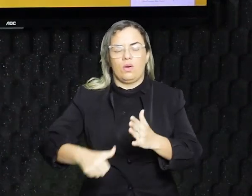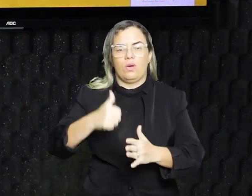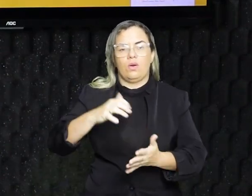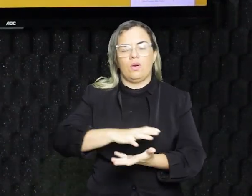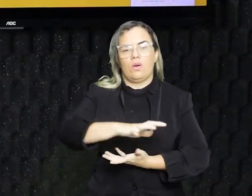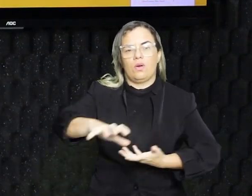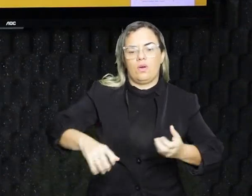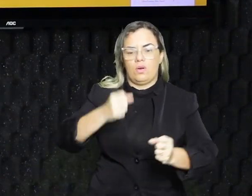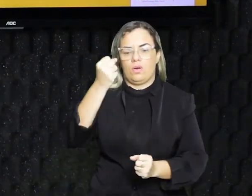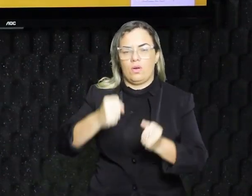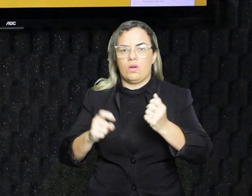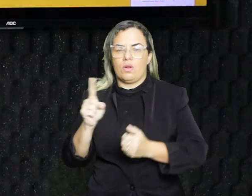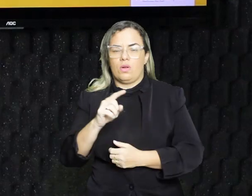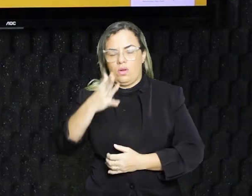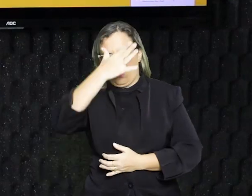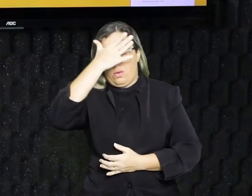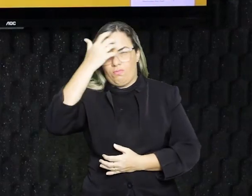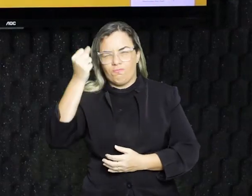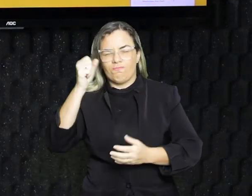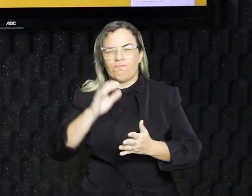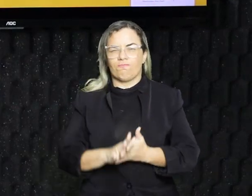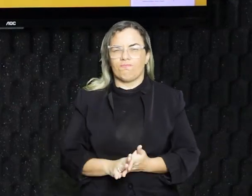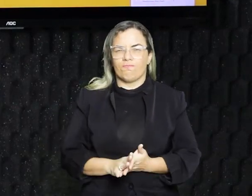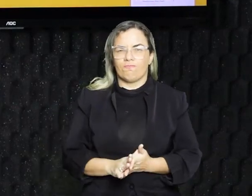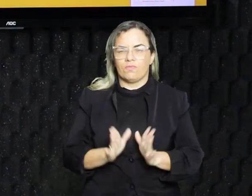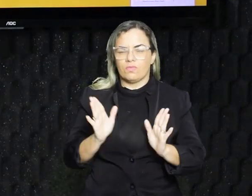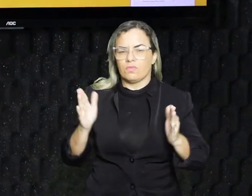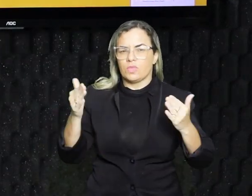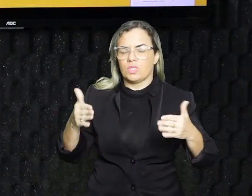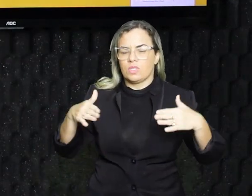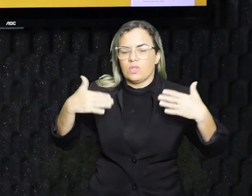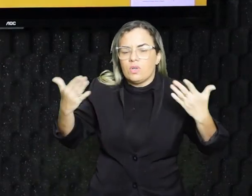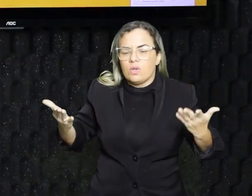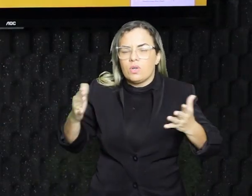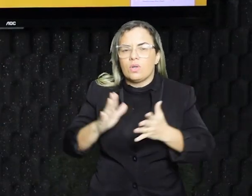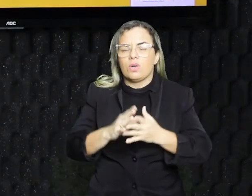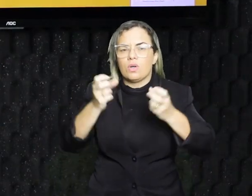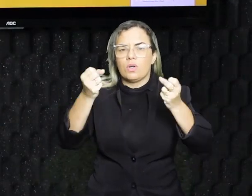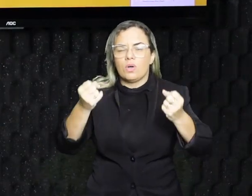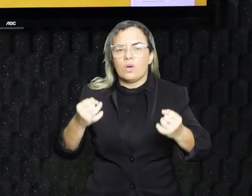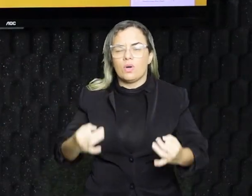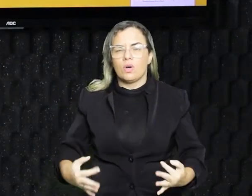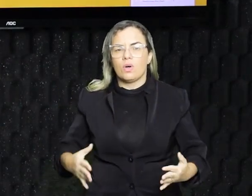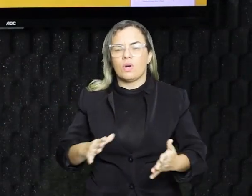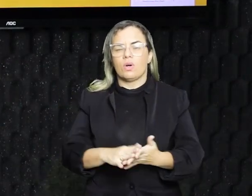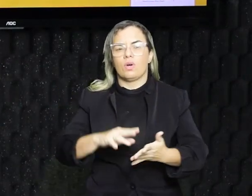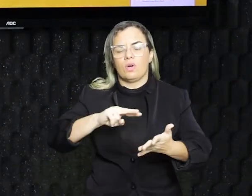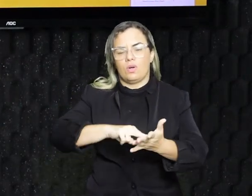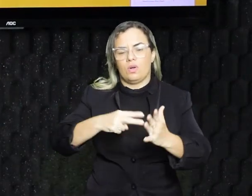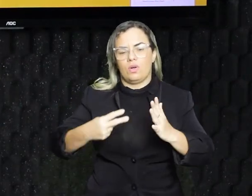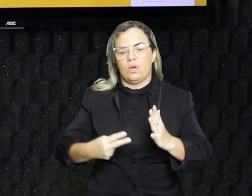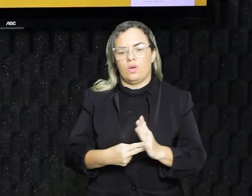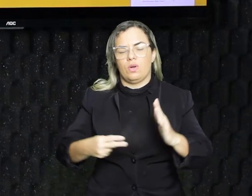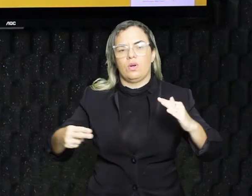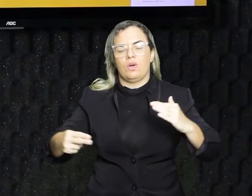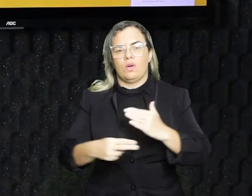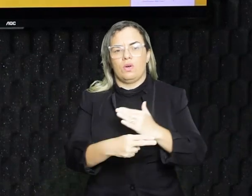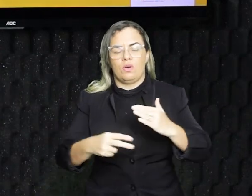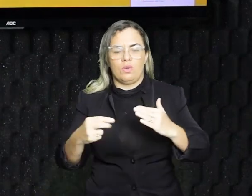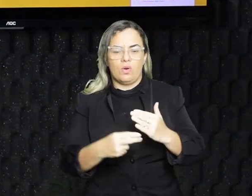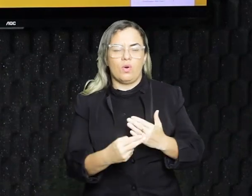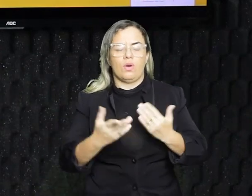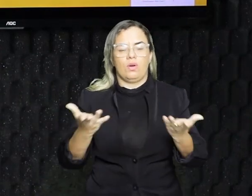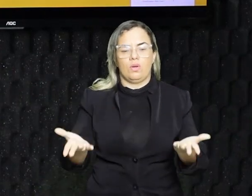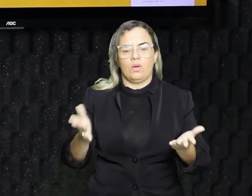esqueça. Só quero te abrir uma aspas. Marcos, o que é a definição, o que se define enquanto urbanização? Simplesmente